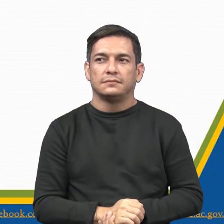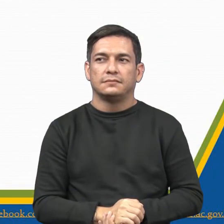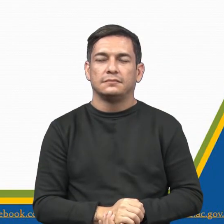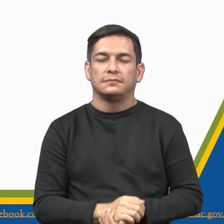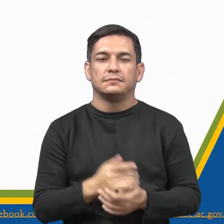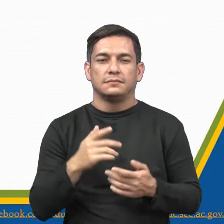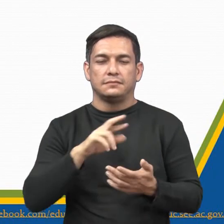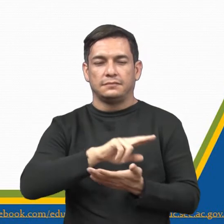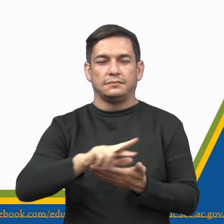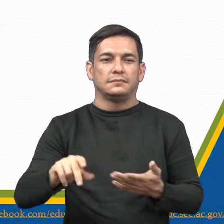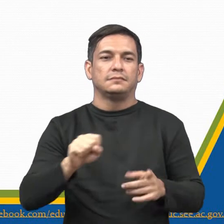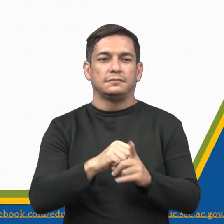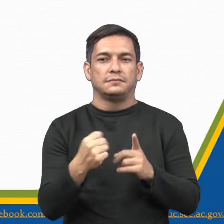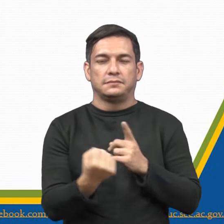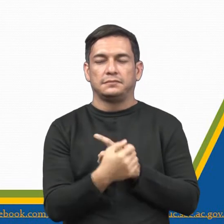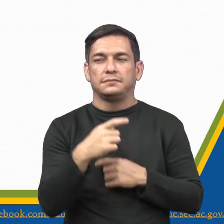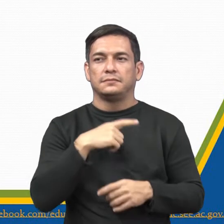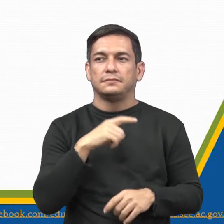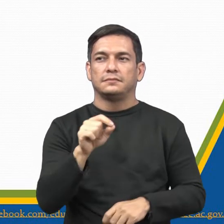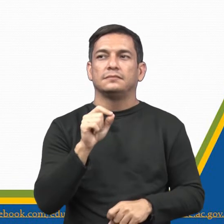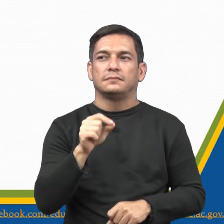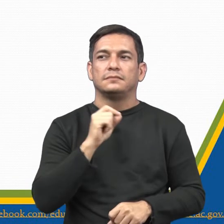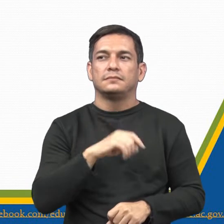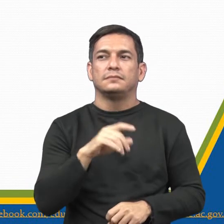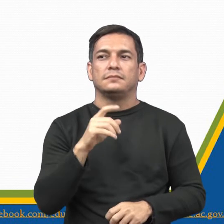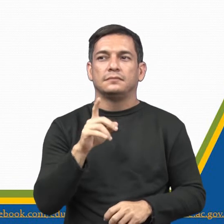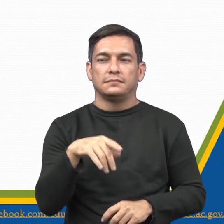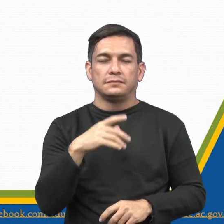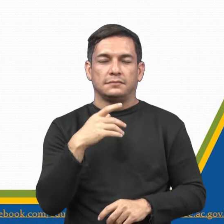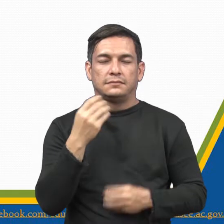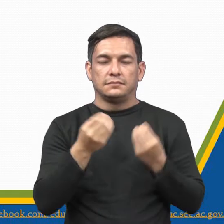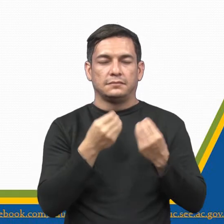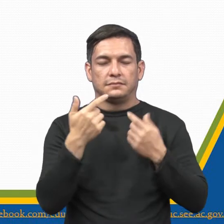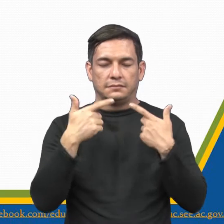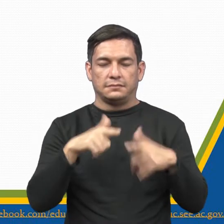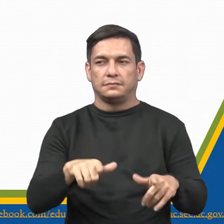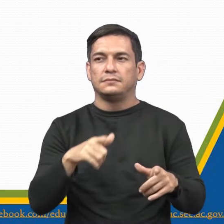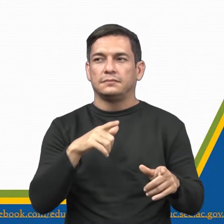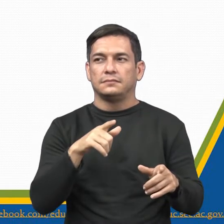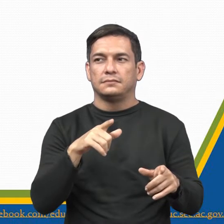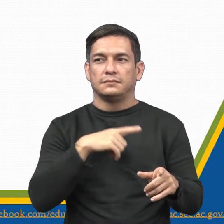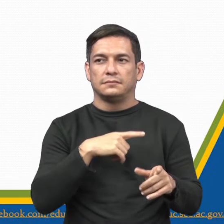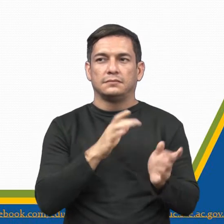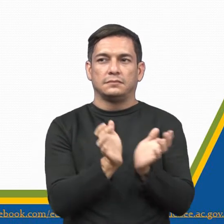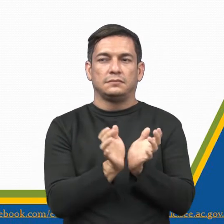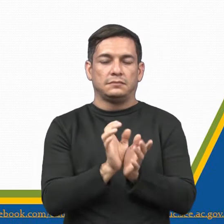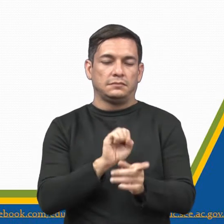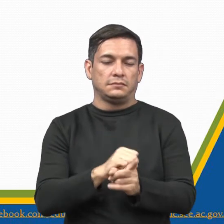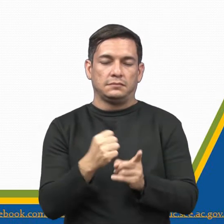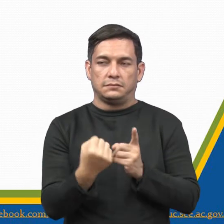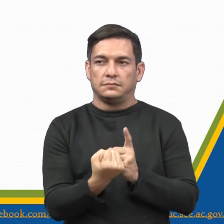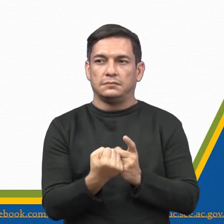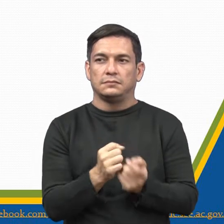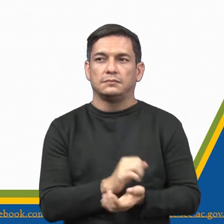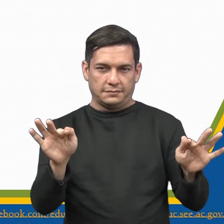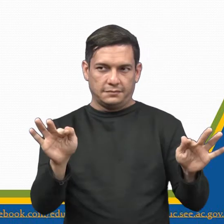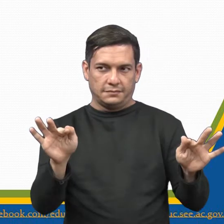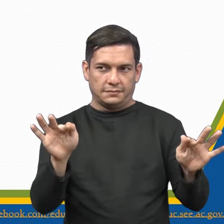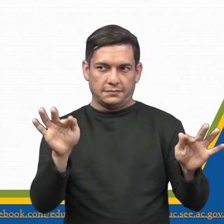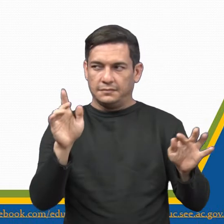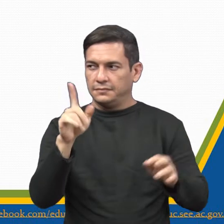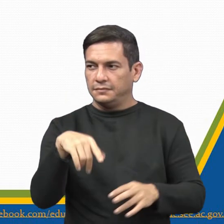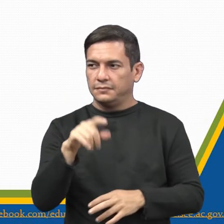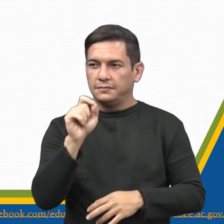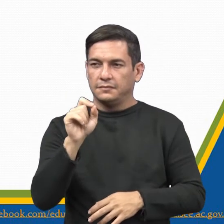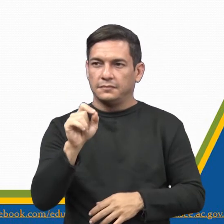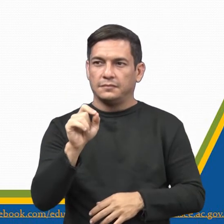Variação social. Refere-se às formas da língua empregadas pelas diferentes classes ou grupos sociais.